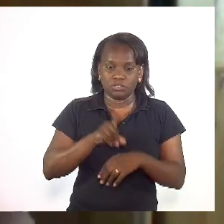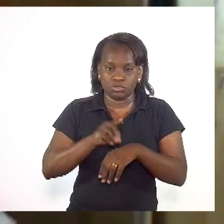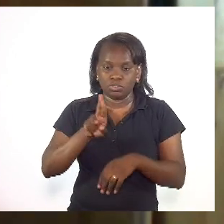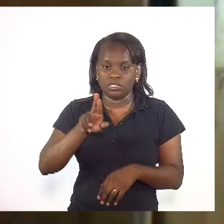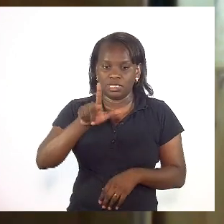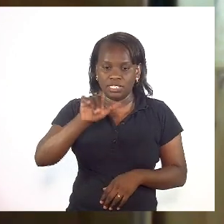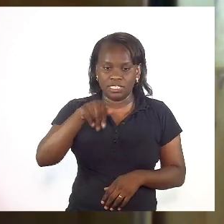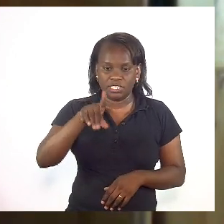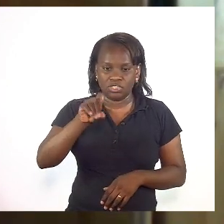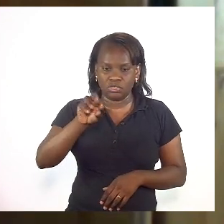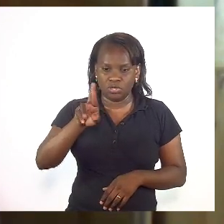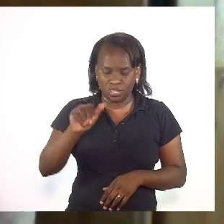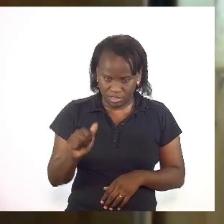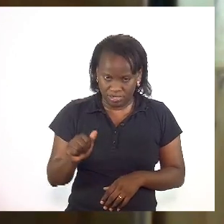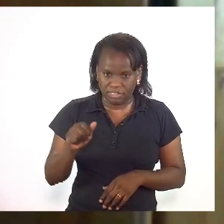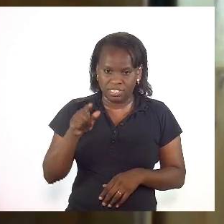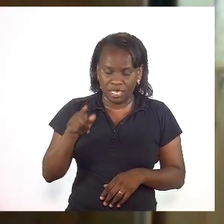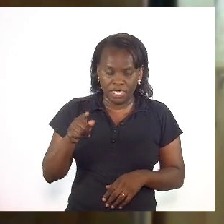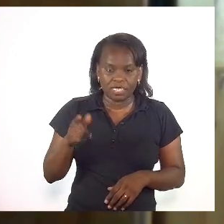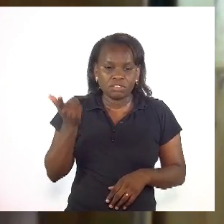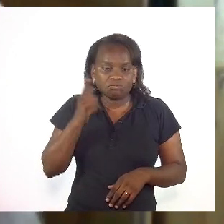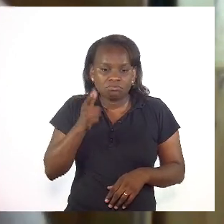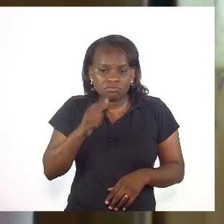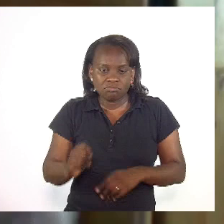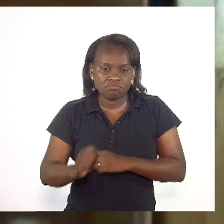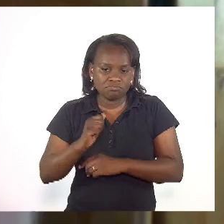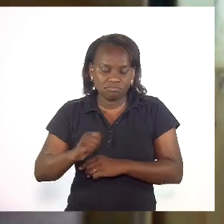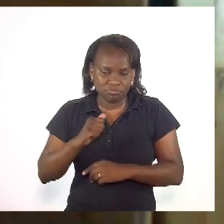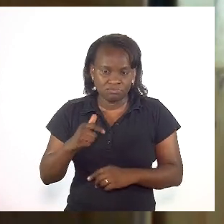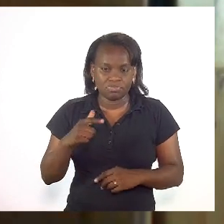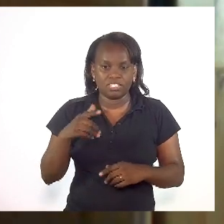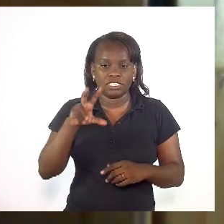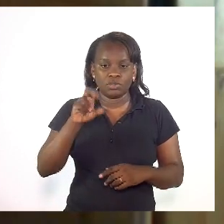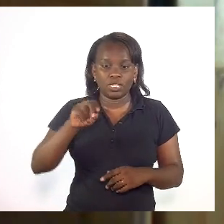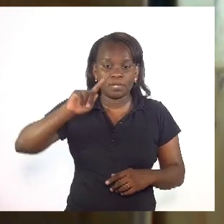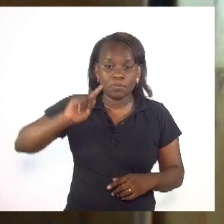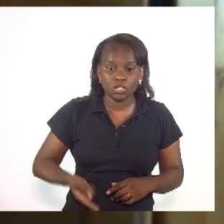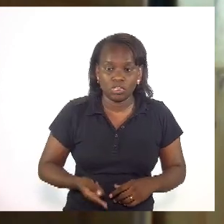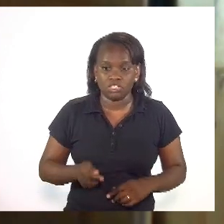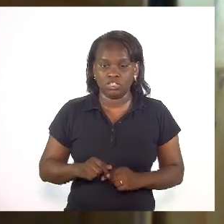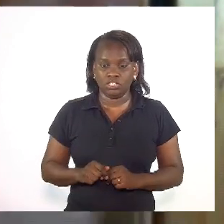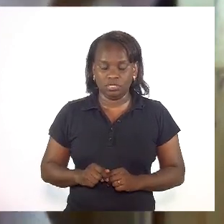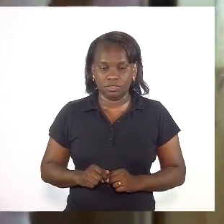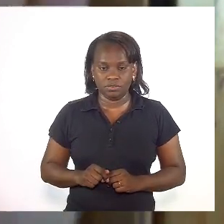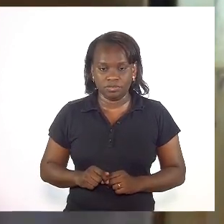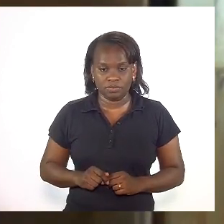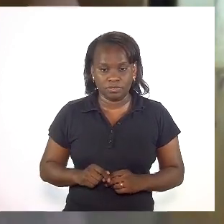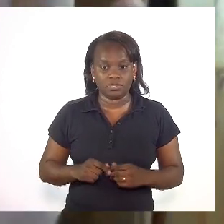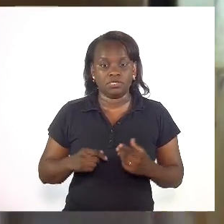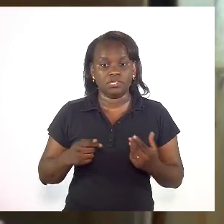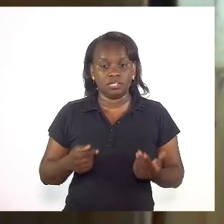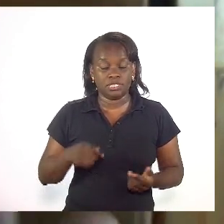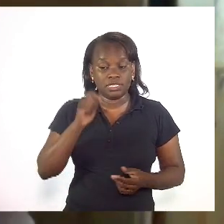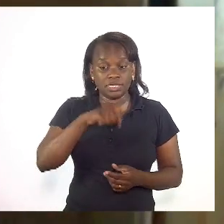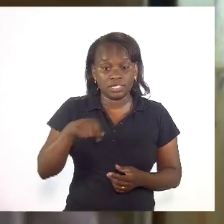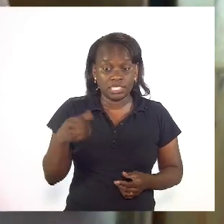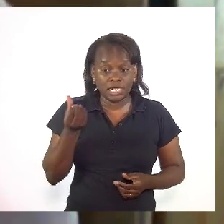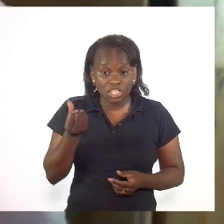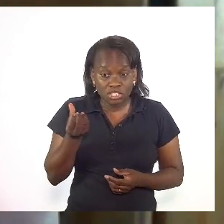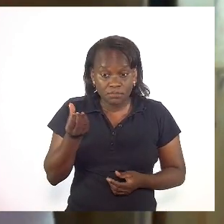essas vantagens indevidas montaram em R$50 milhões nos